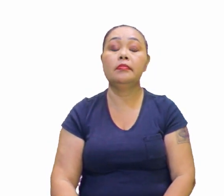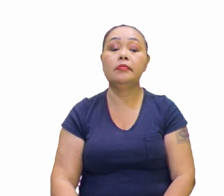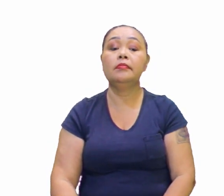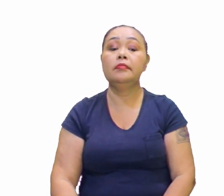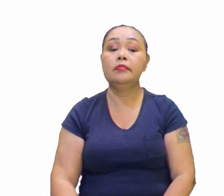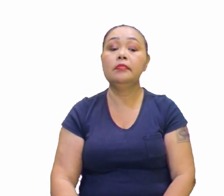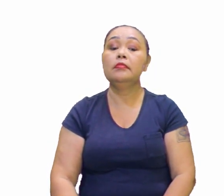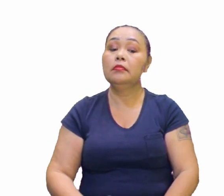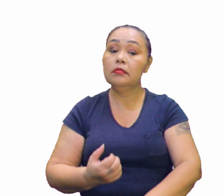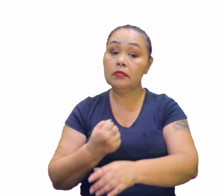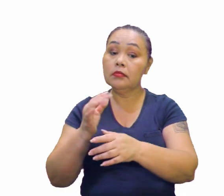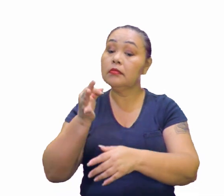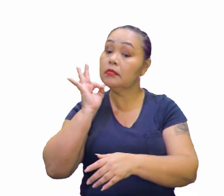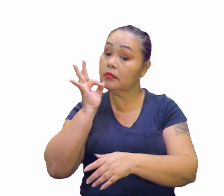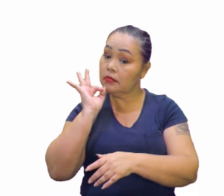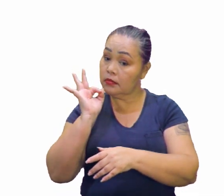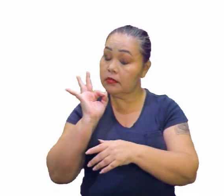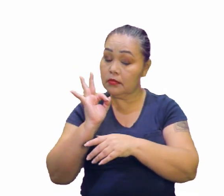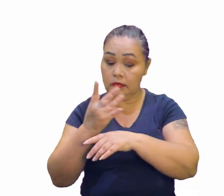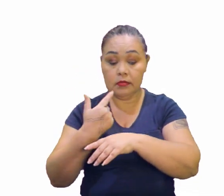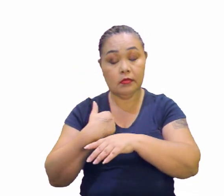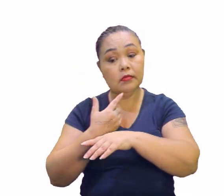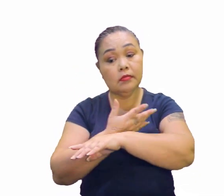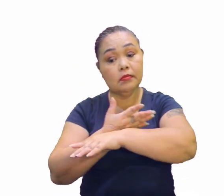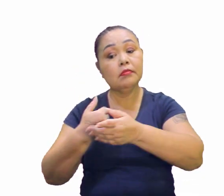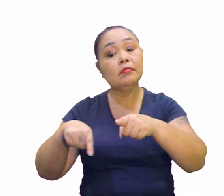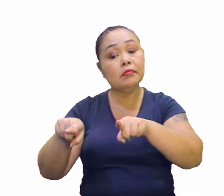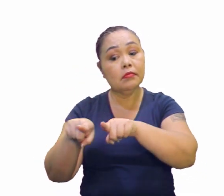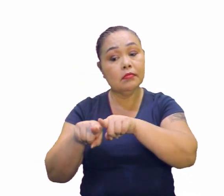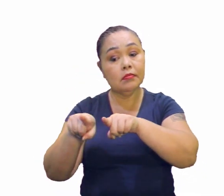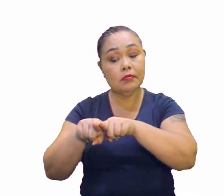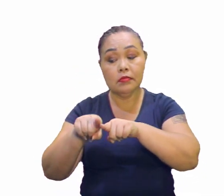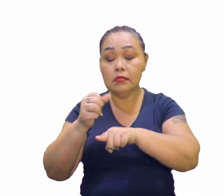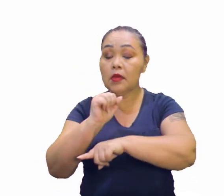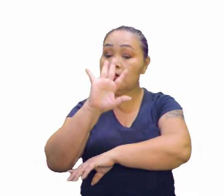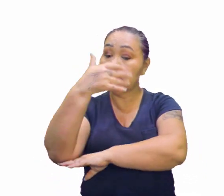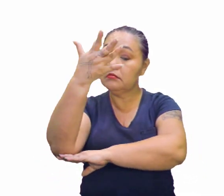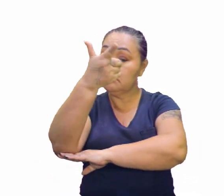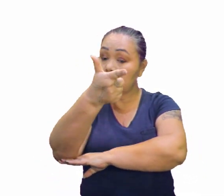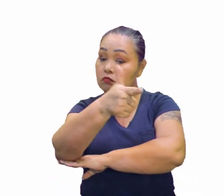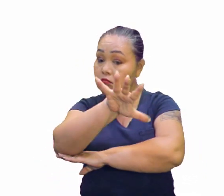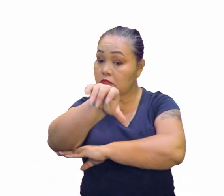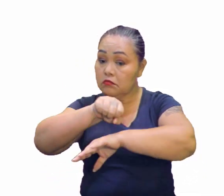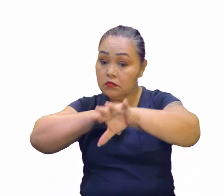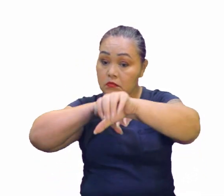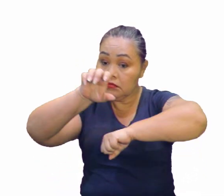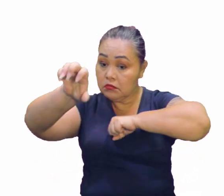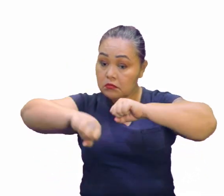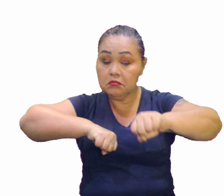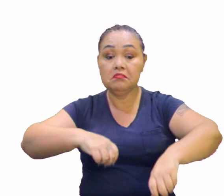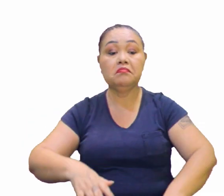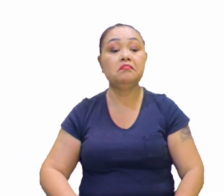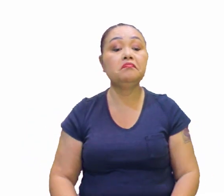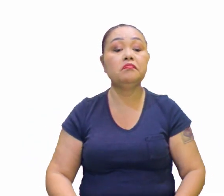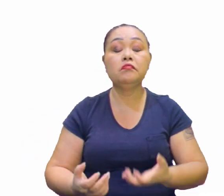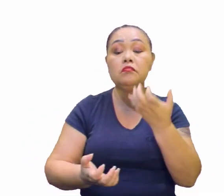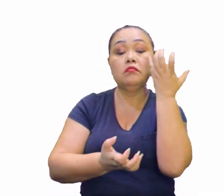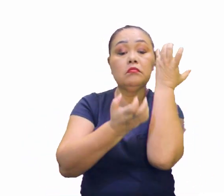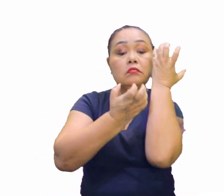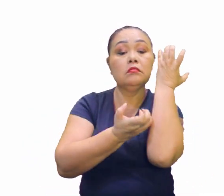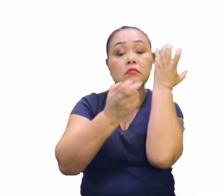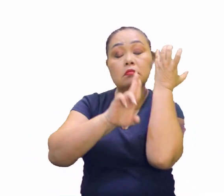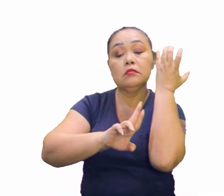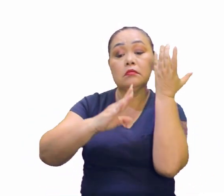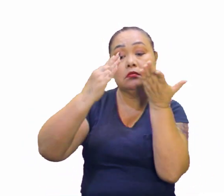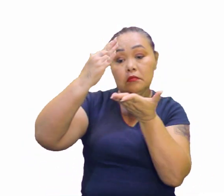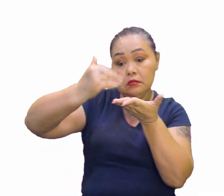Para plantar café, precisa também tirar a floresta, ok? Queima de árvores para servir